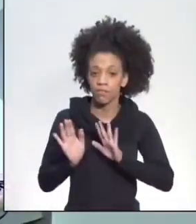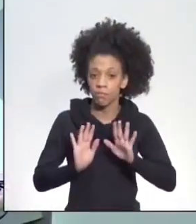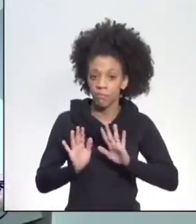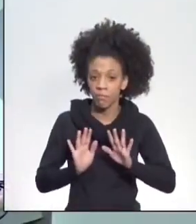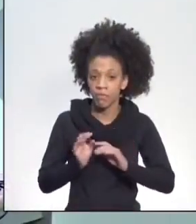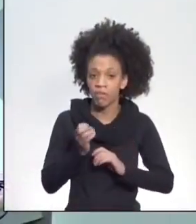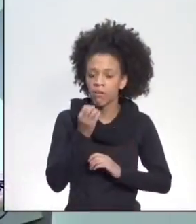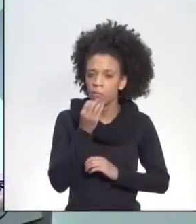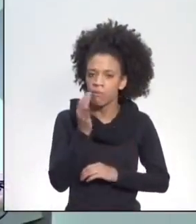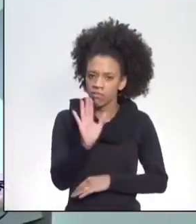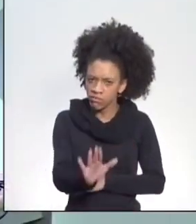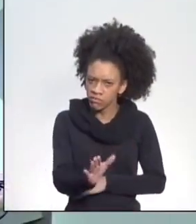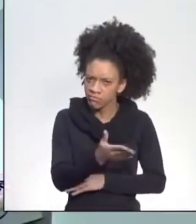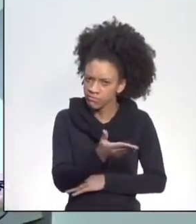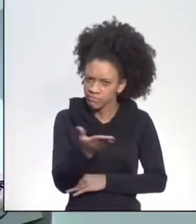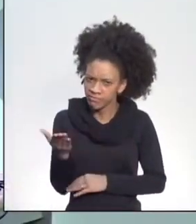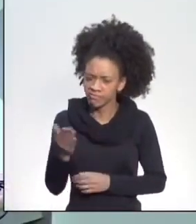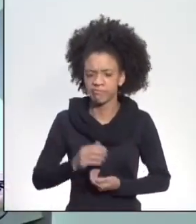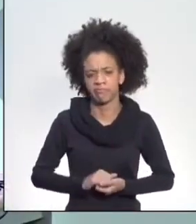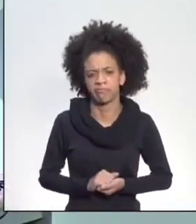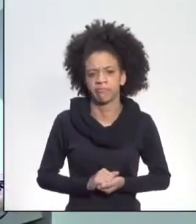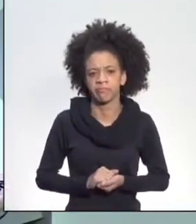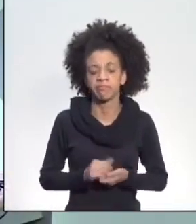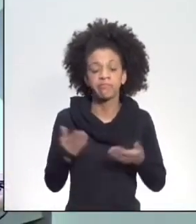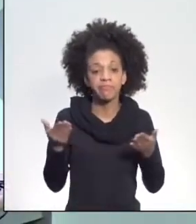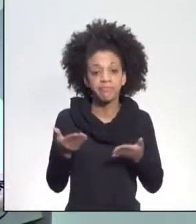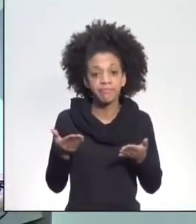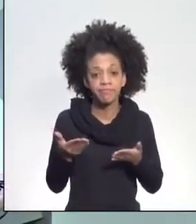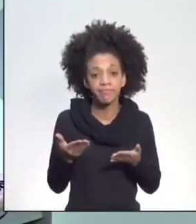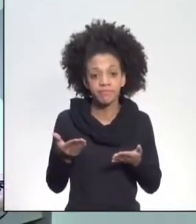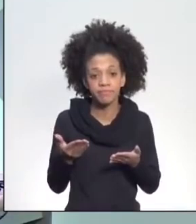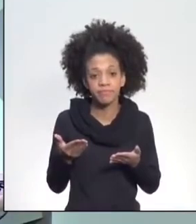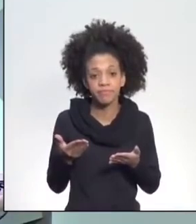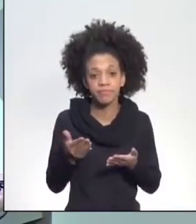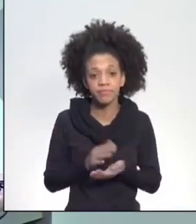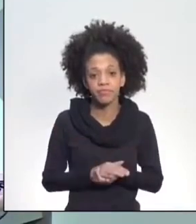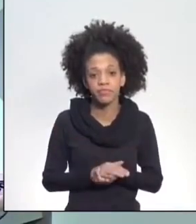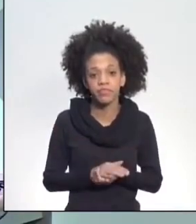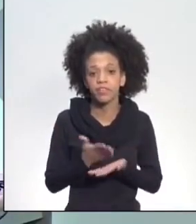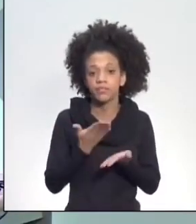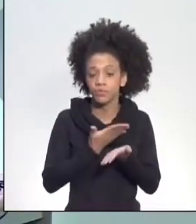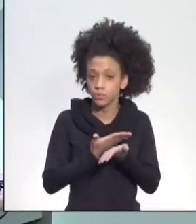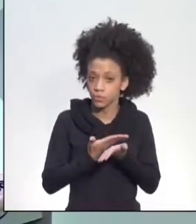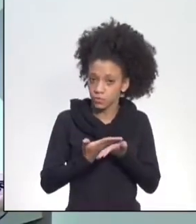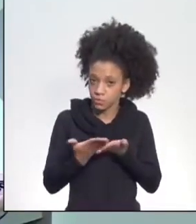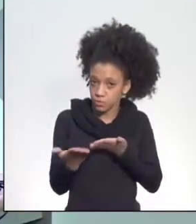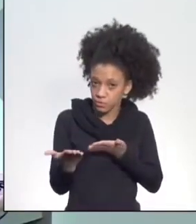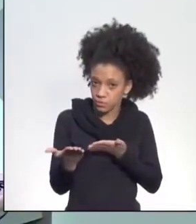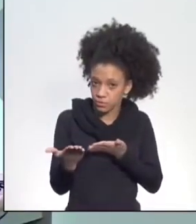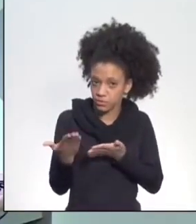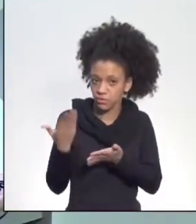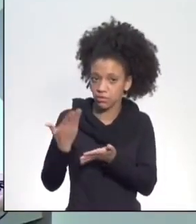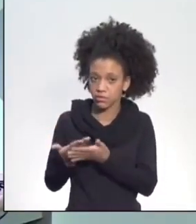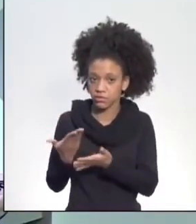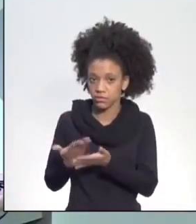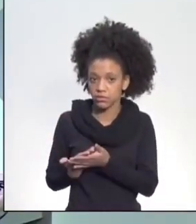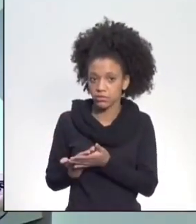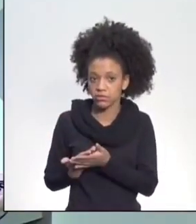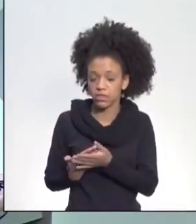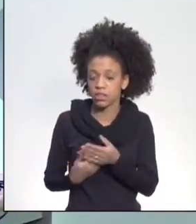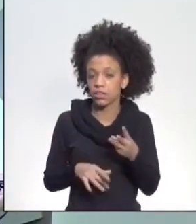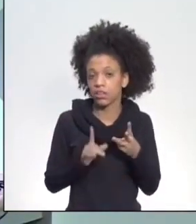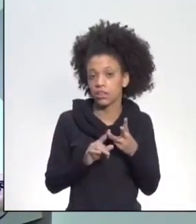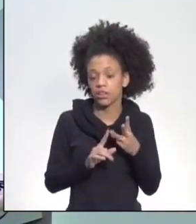Olá, boa tarde a todos. Hoje nós daremos continuidade, né, às aulas de número 3,